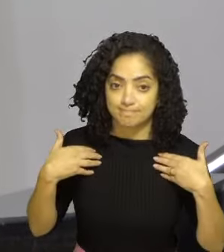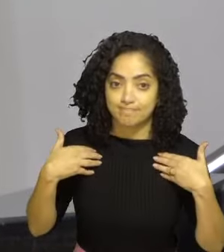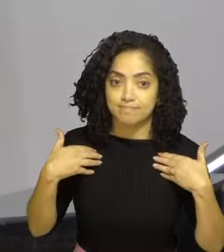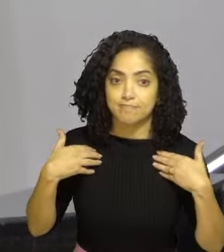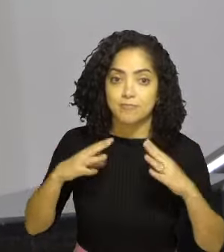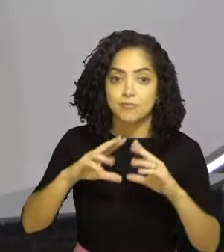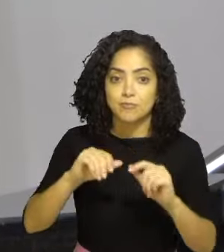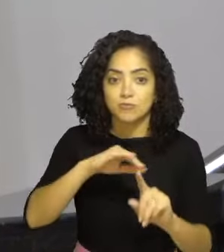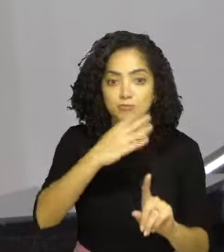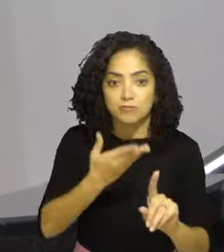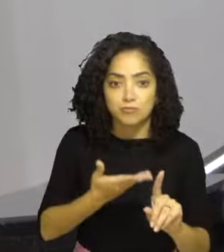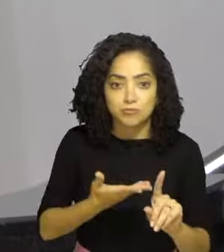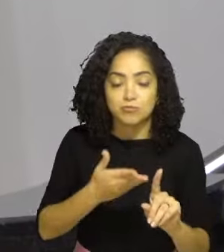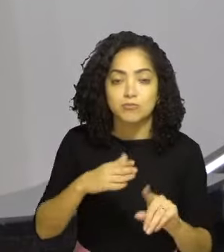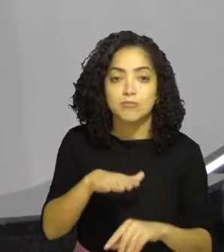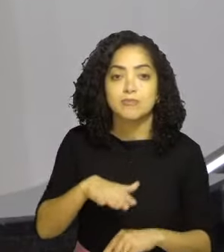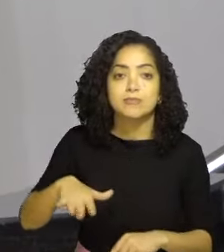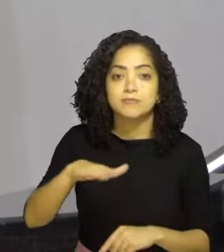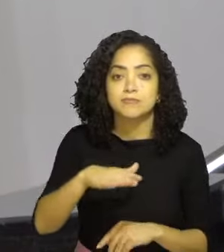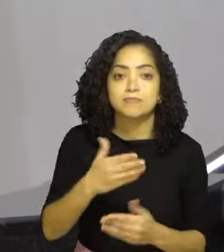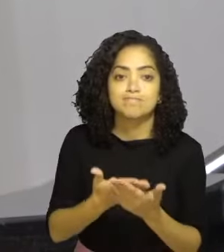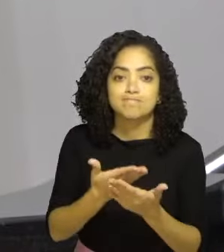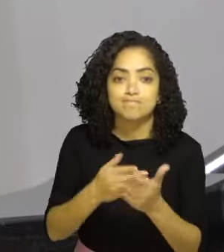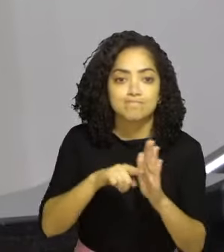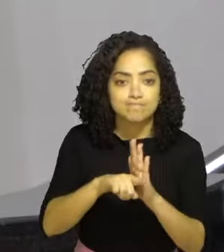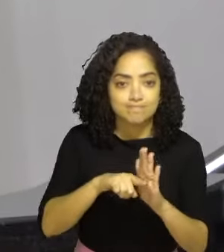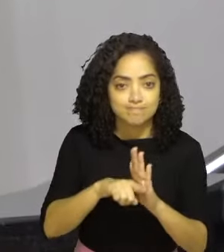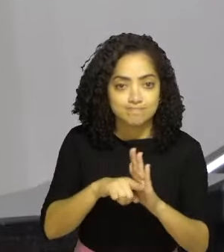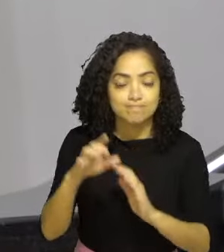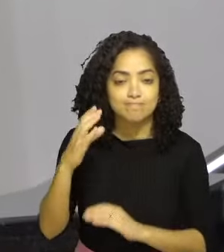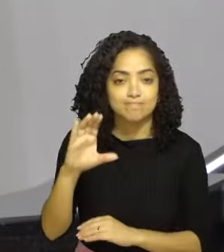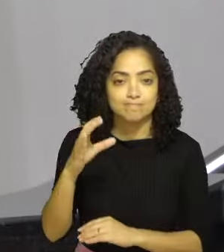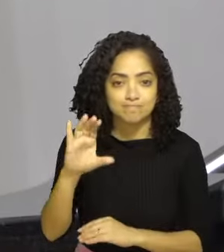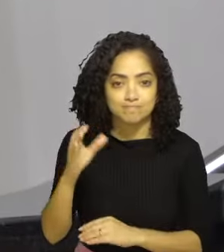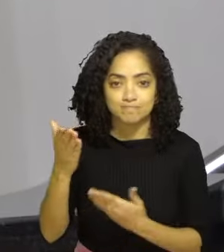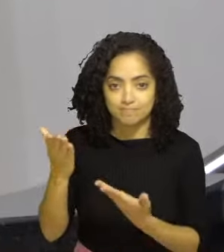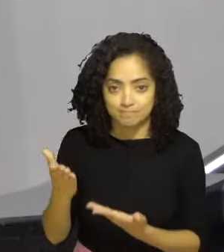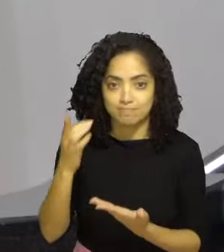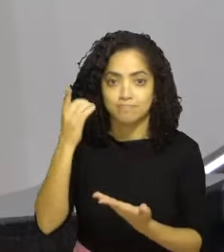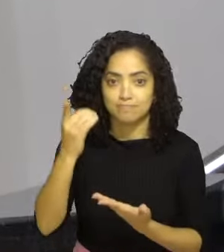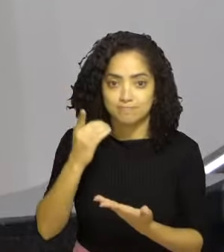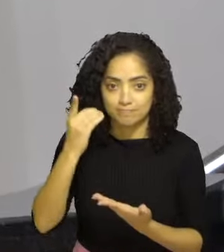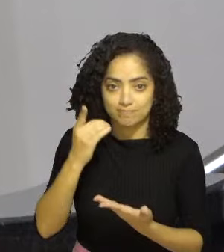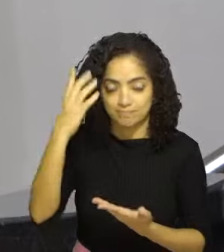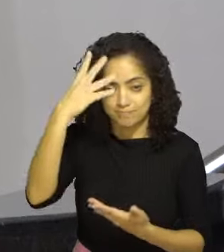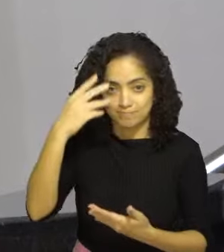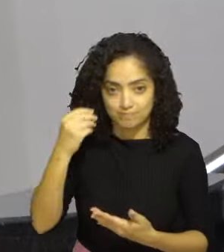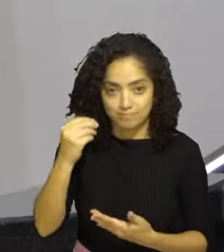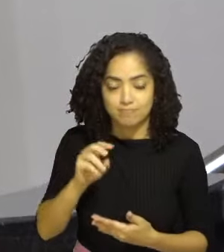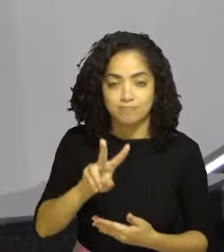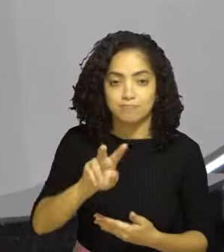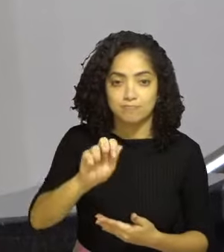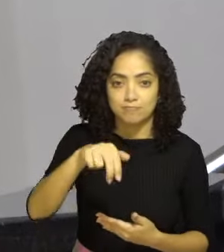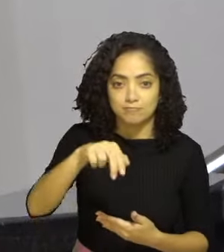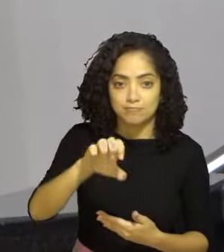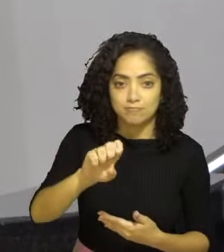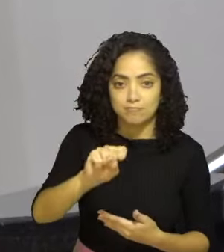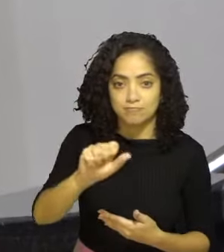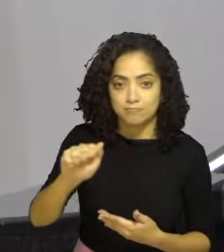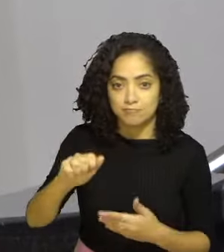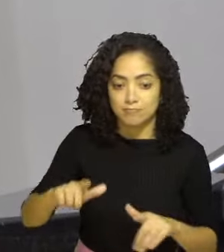na ciência. Convidamos as senhoras deputadas, Luciane Carminati e Vanessa da Rosa, para fazerem a entrega das